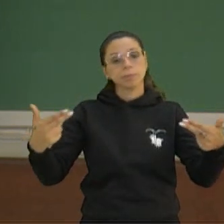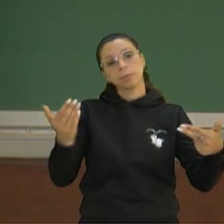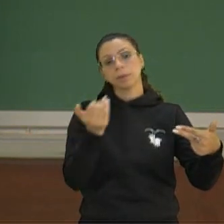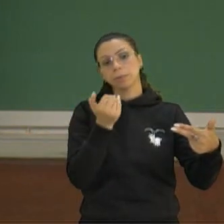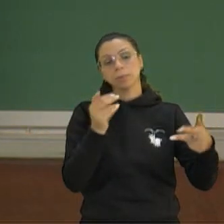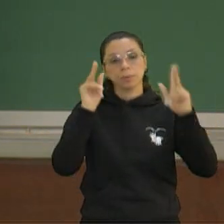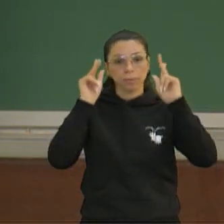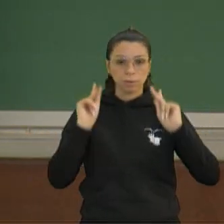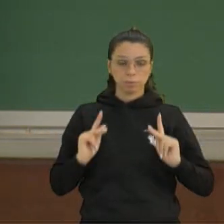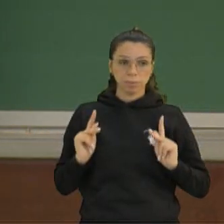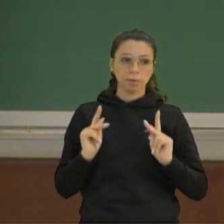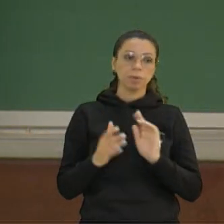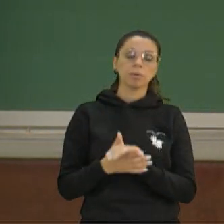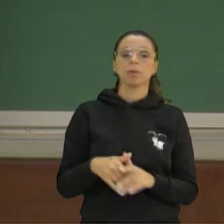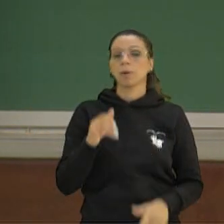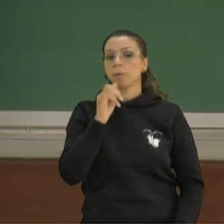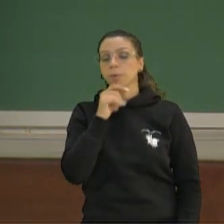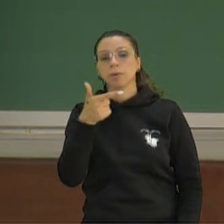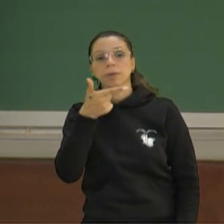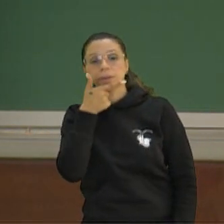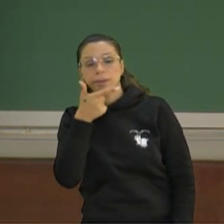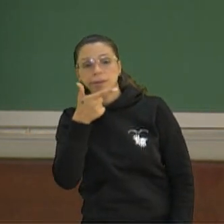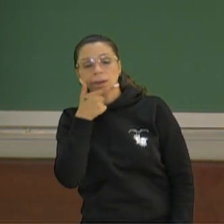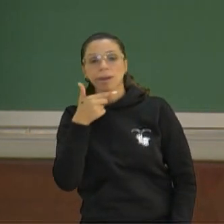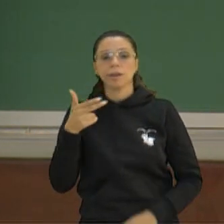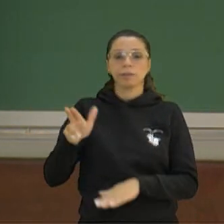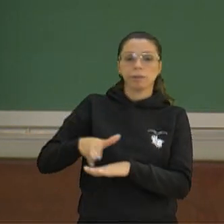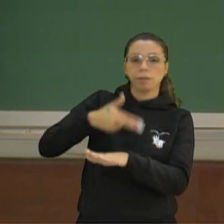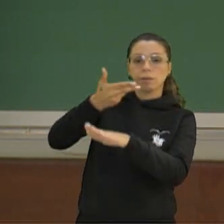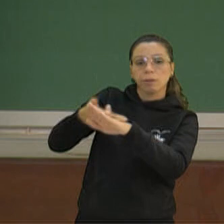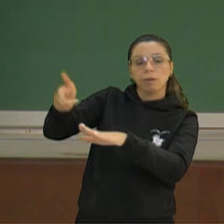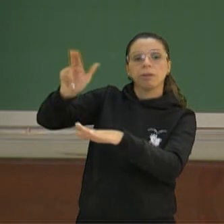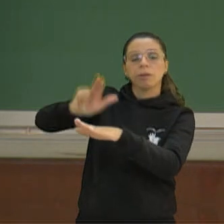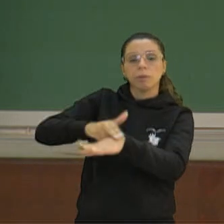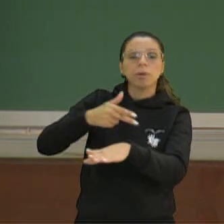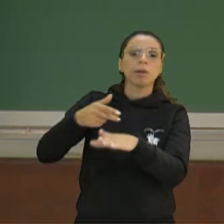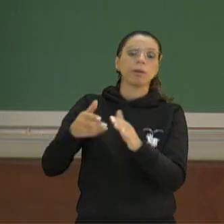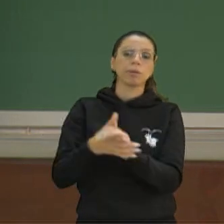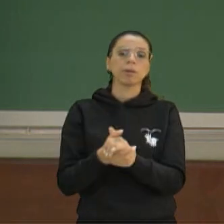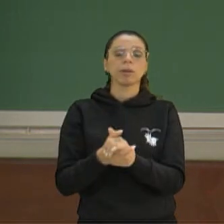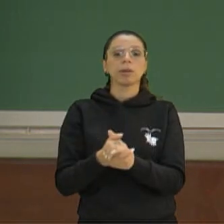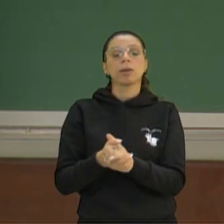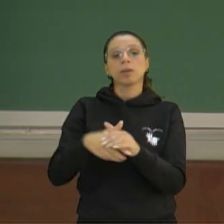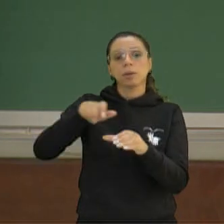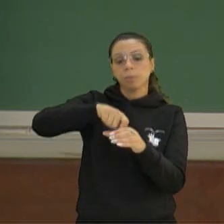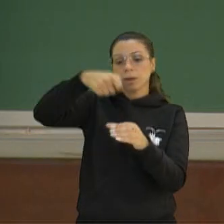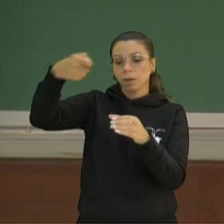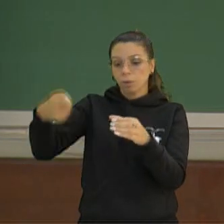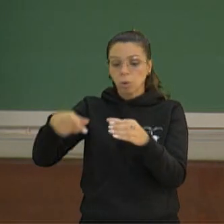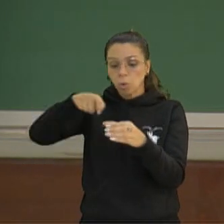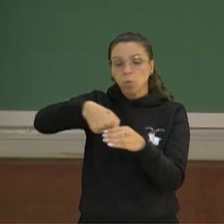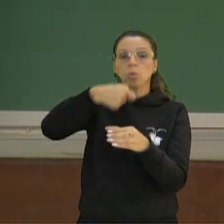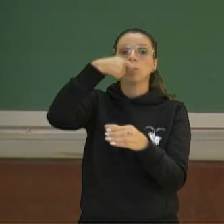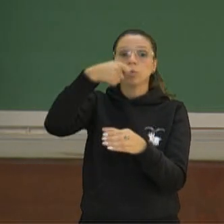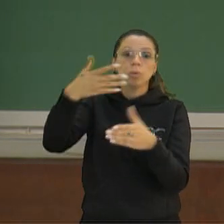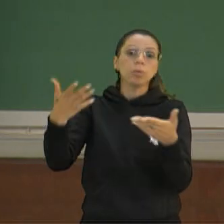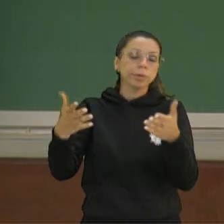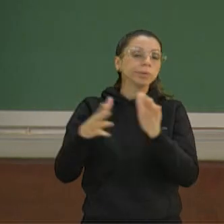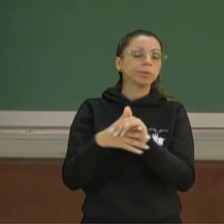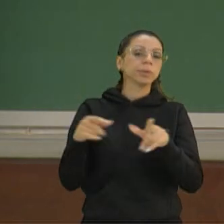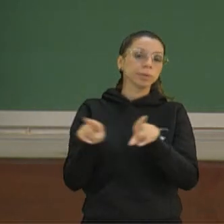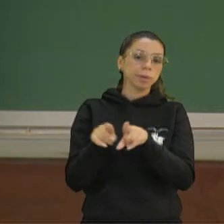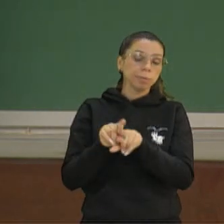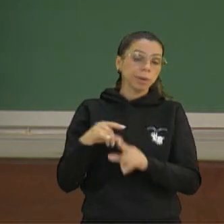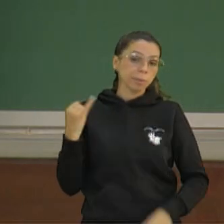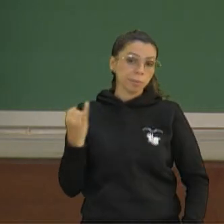consumo do ser humano, como queijo, a manteiga, o iogurte, né? Também a pecuária é importante para a